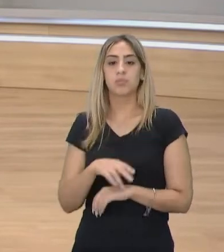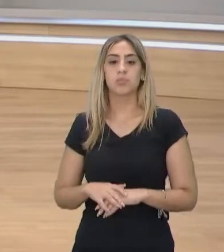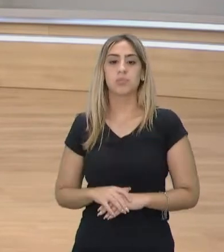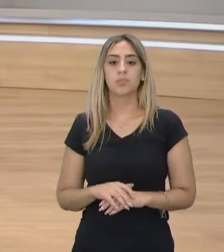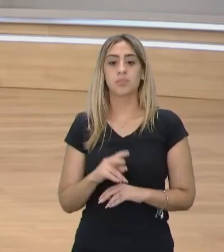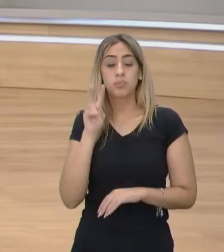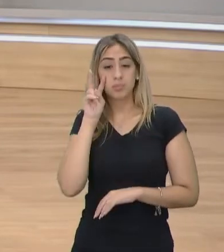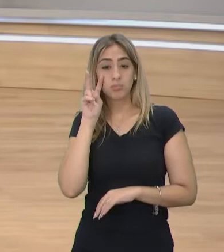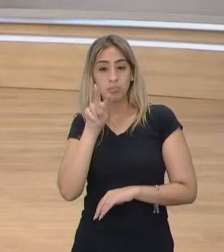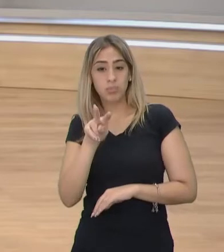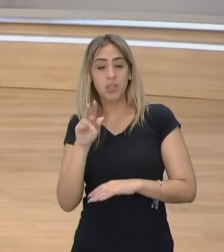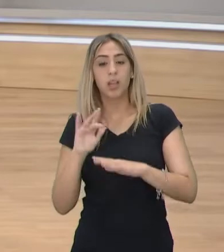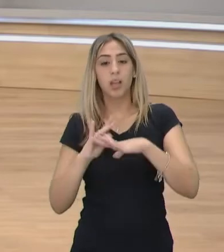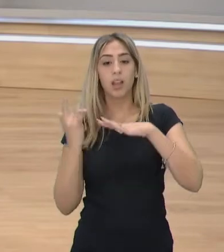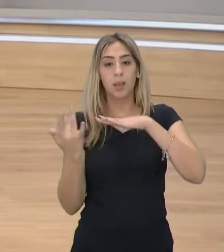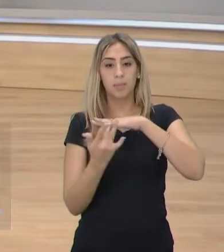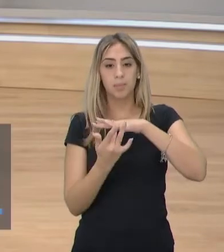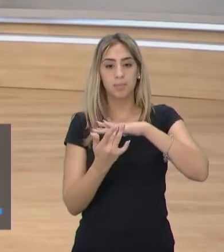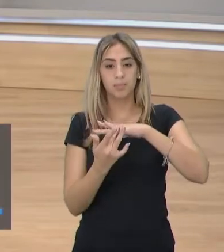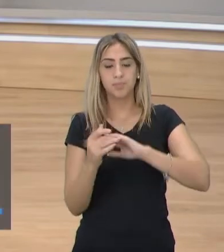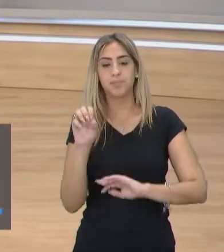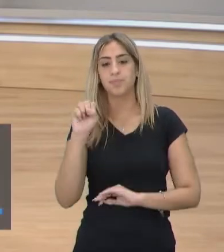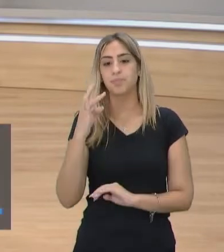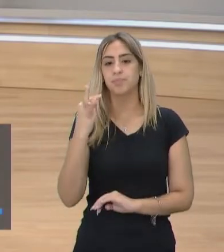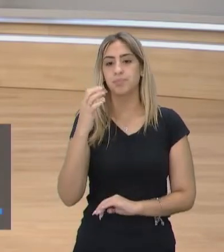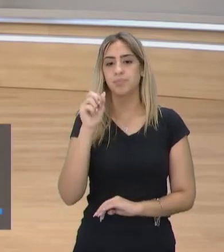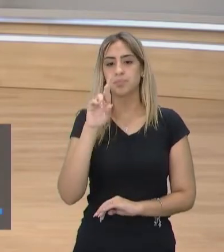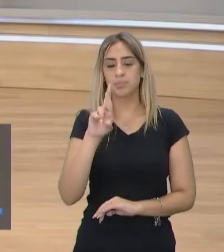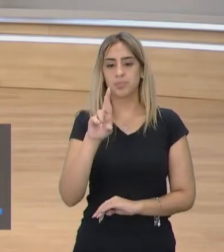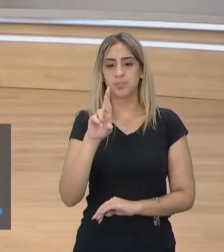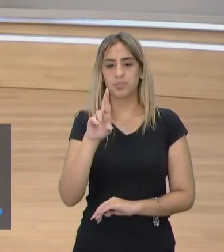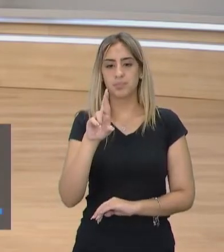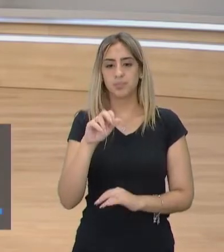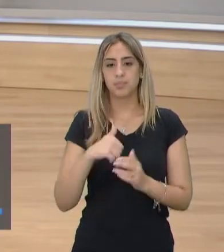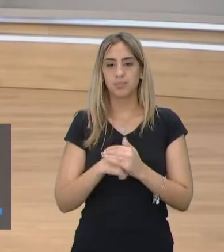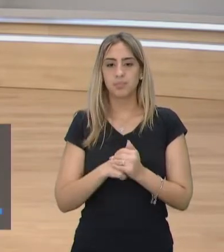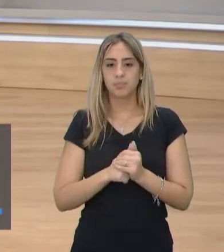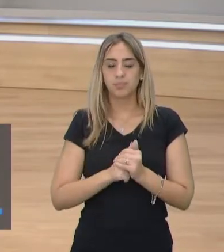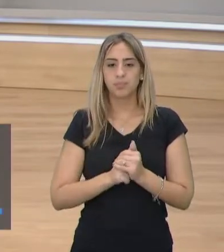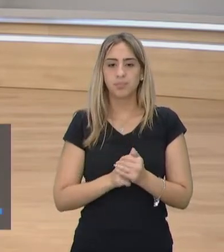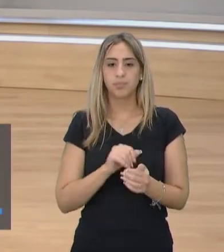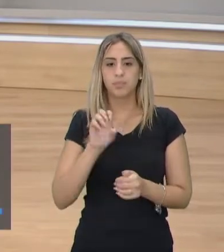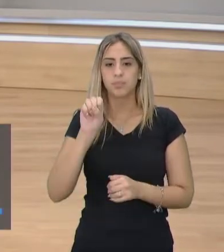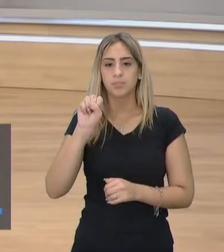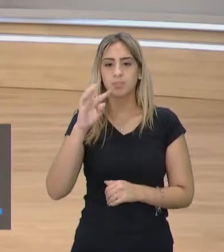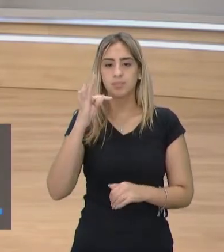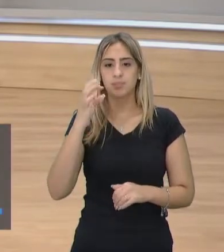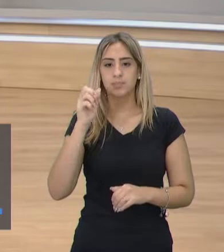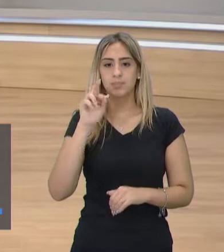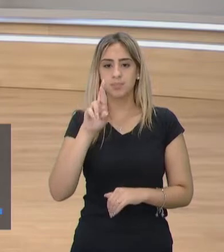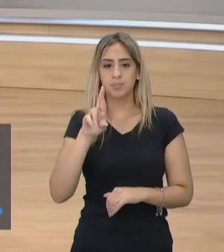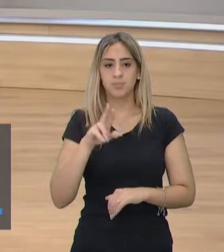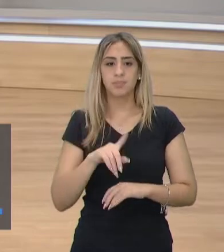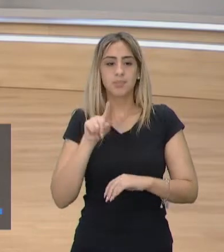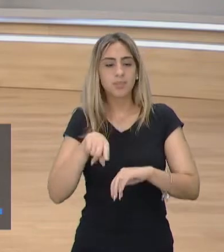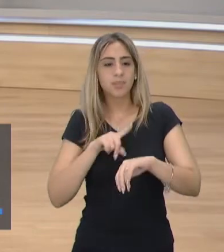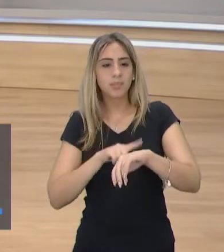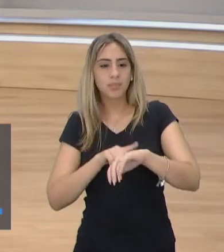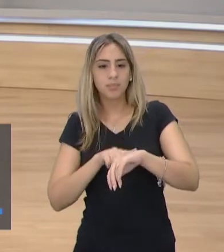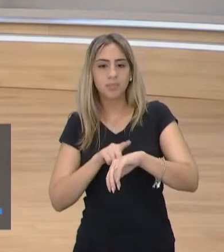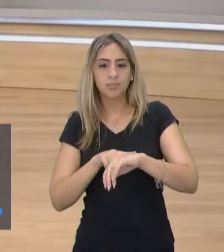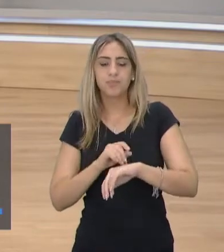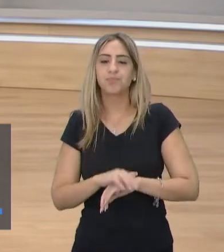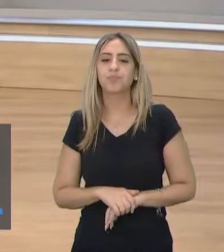Liga na Mídia e o Start. Olha só. A hora do desafio. A hora do desafio. É que eu falo a hora. Peraí, Tony.